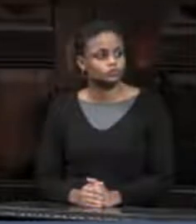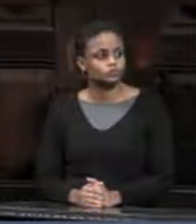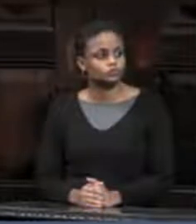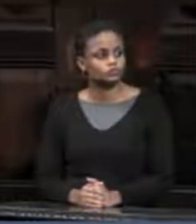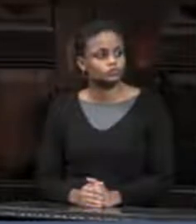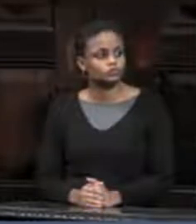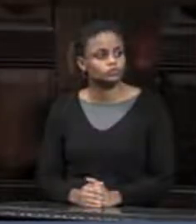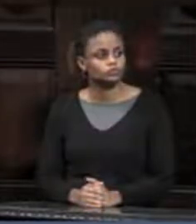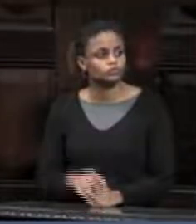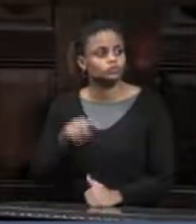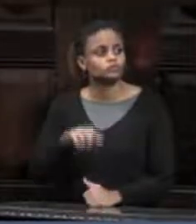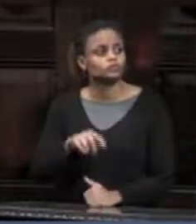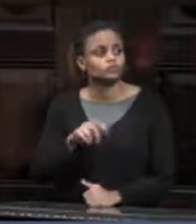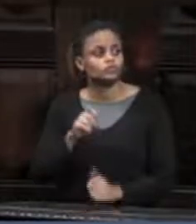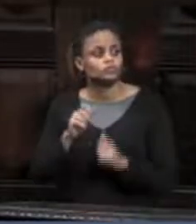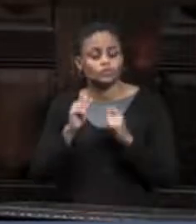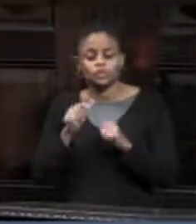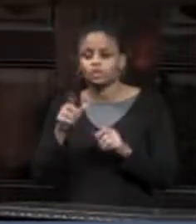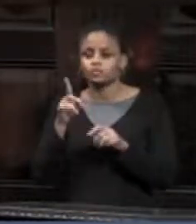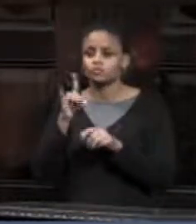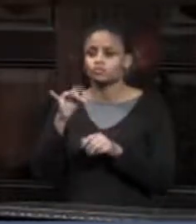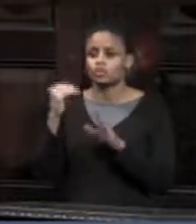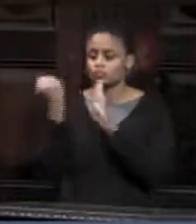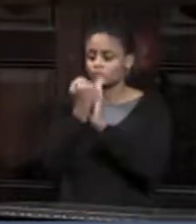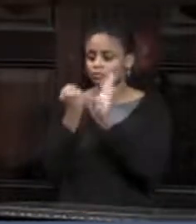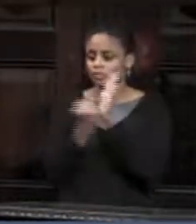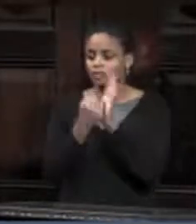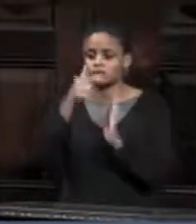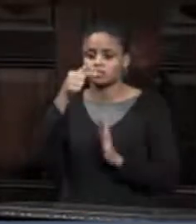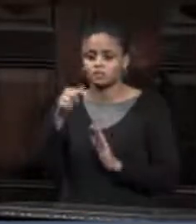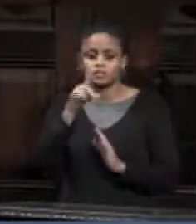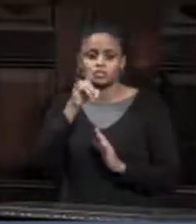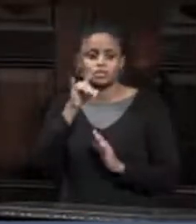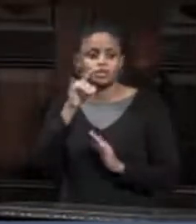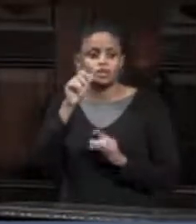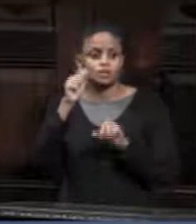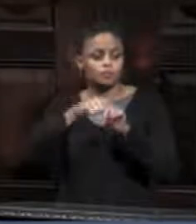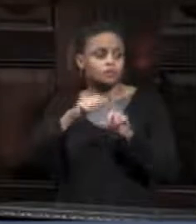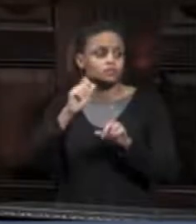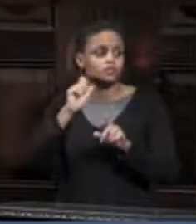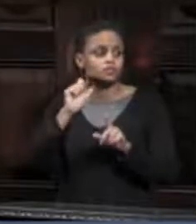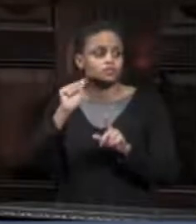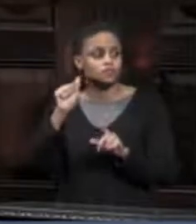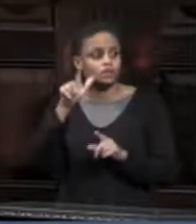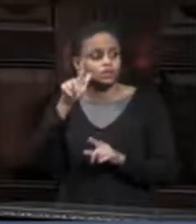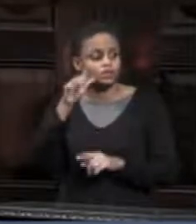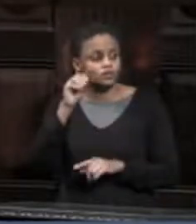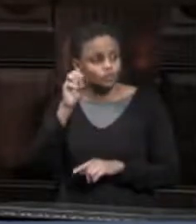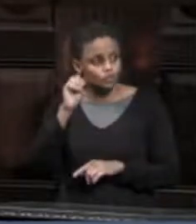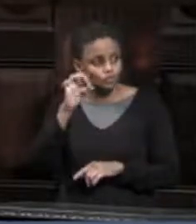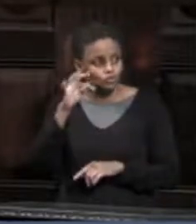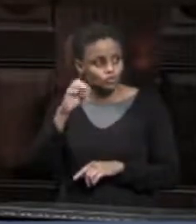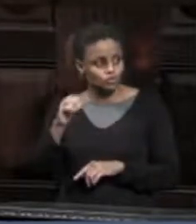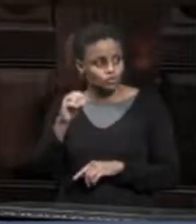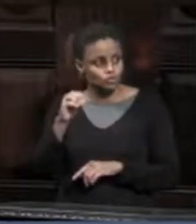Lima, 7 de agosto de 2018. Doutor Gilanelli, deputada Lucinha.